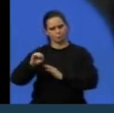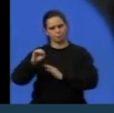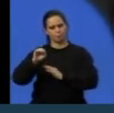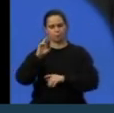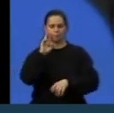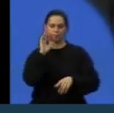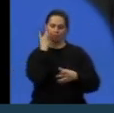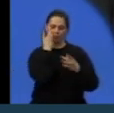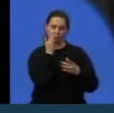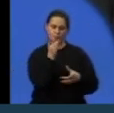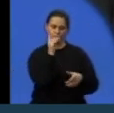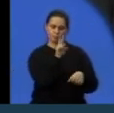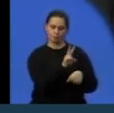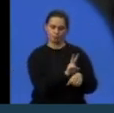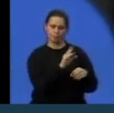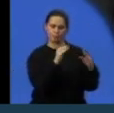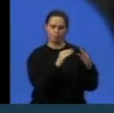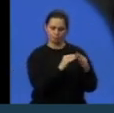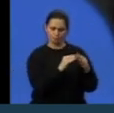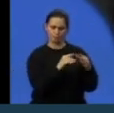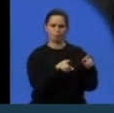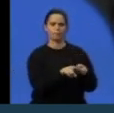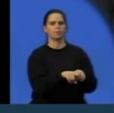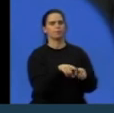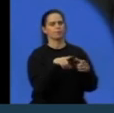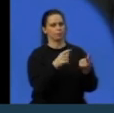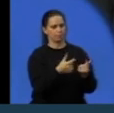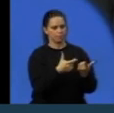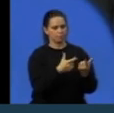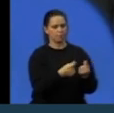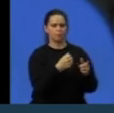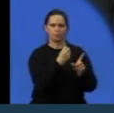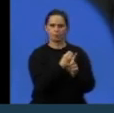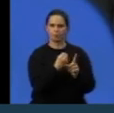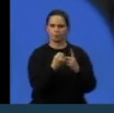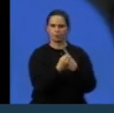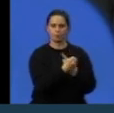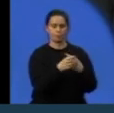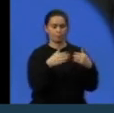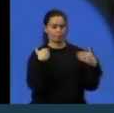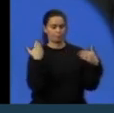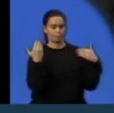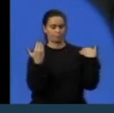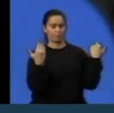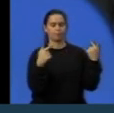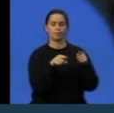entre outros aspectos que envolvem econômico, social e de lazer também.